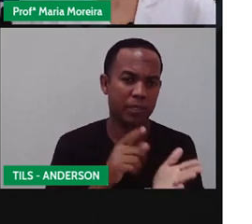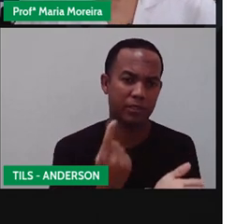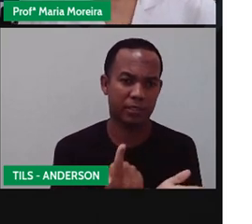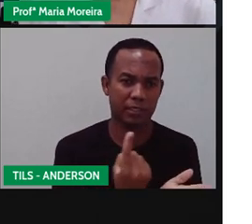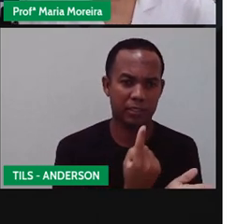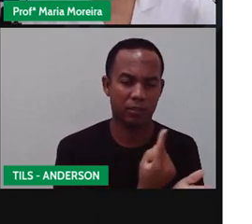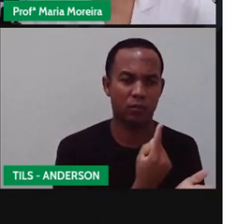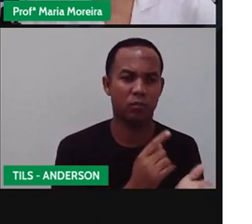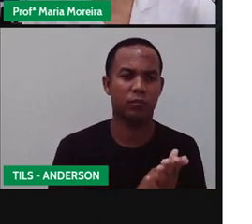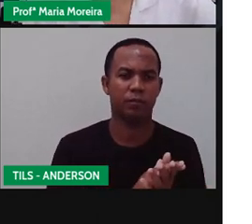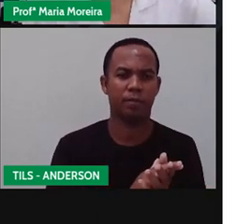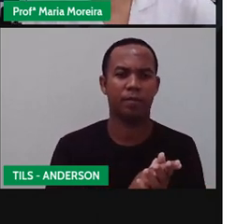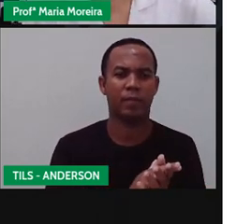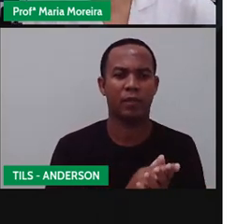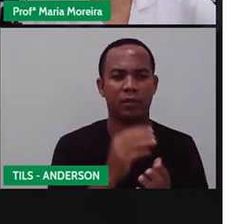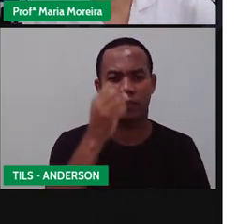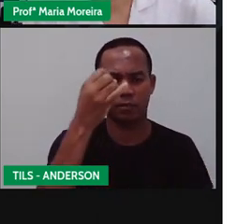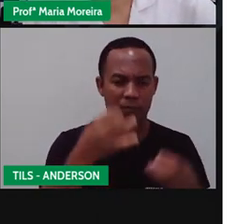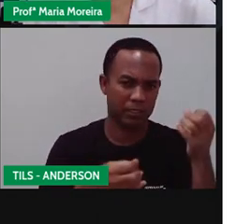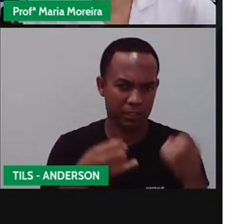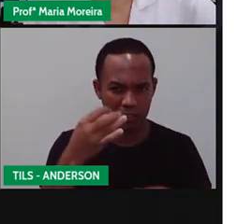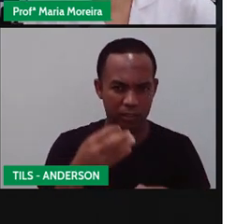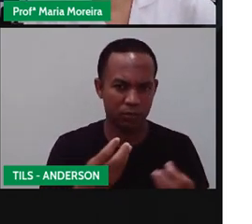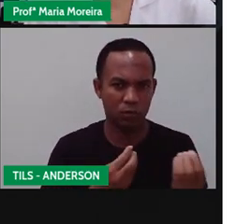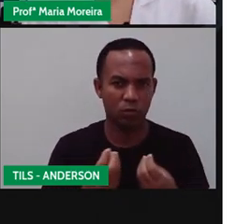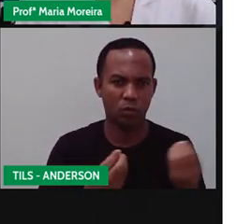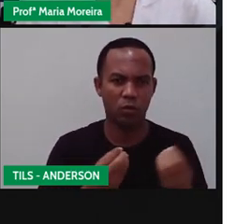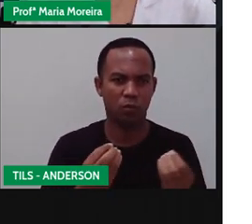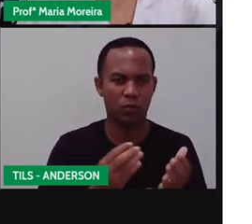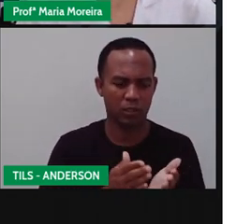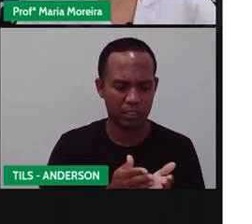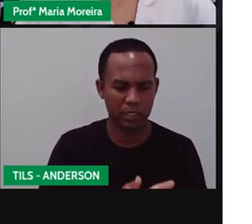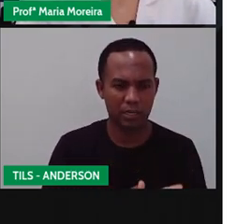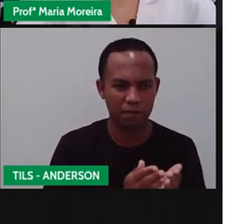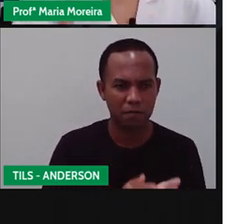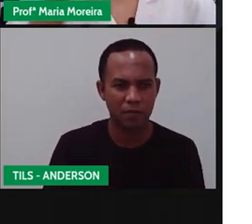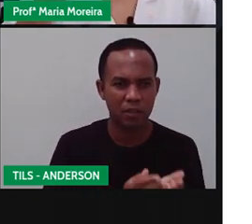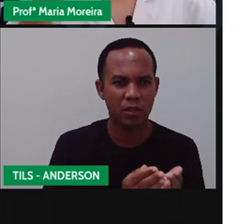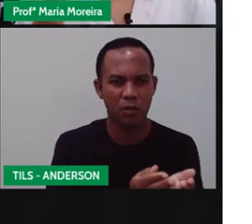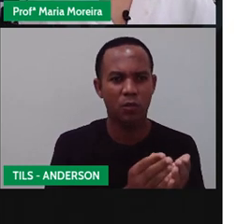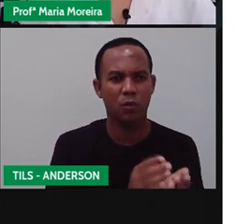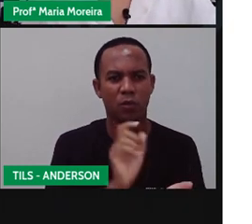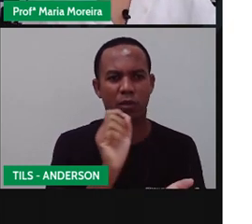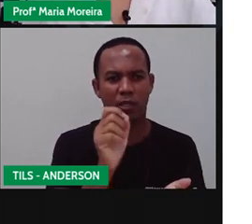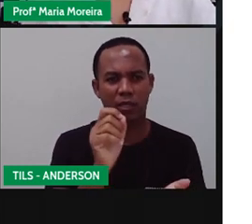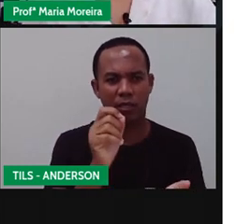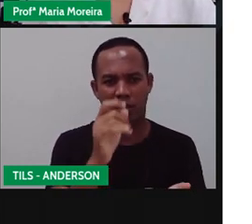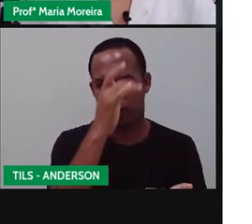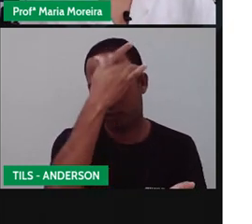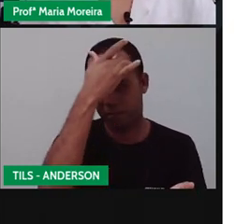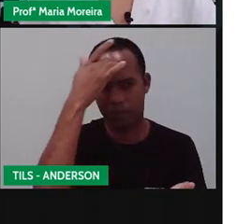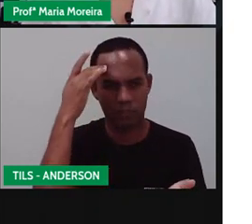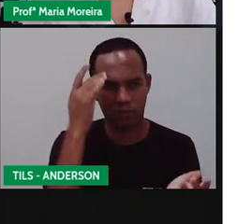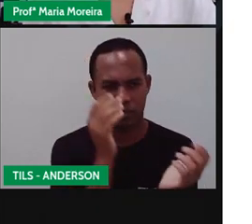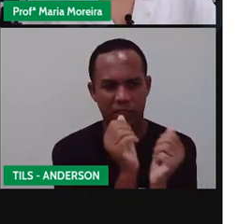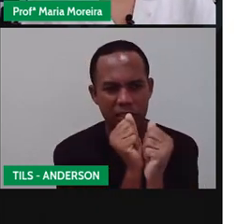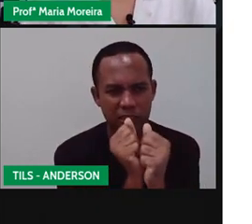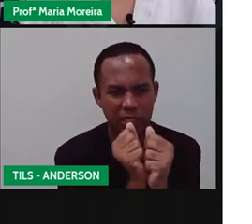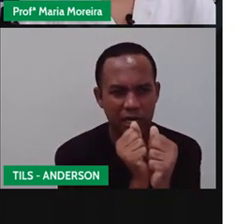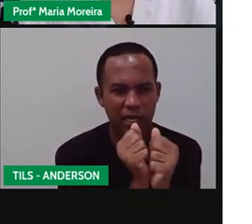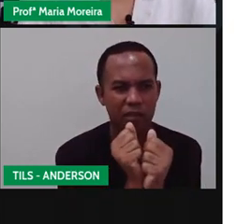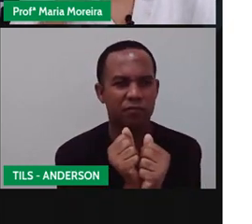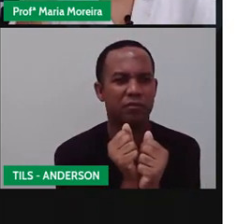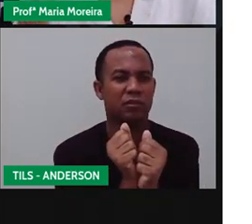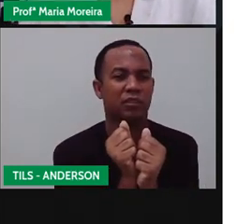A prof acabou de falar aqui sobre navios negreiros, que eram os navios que traziam o quê? Esses escravos. E eram trazidos